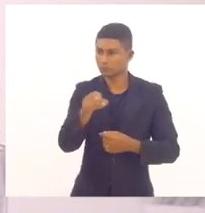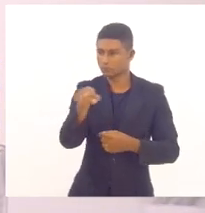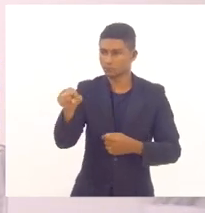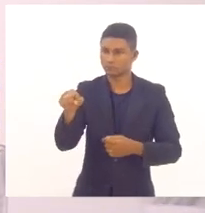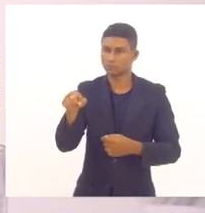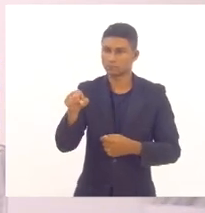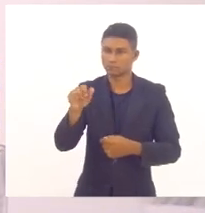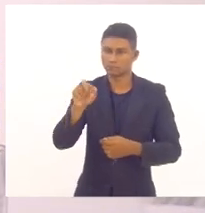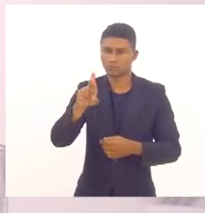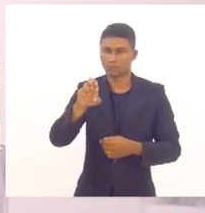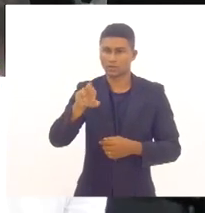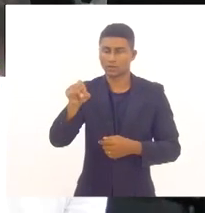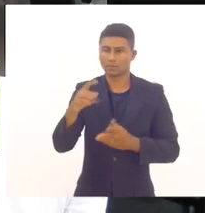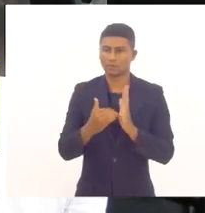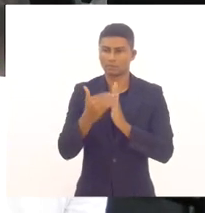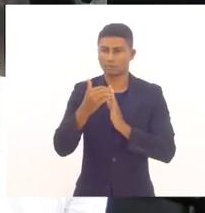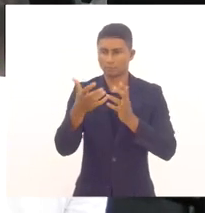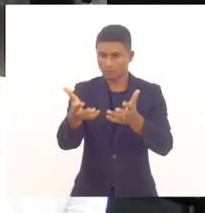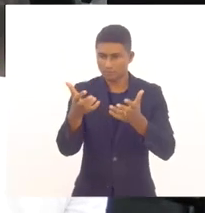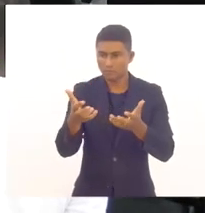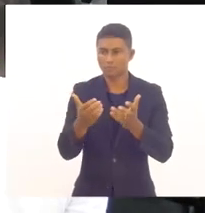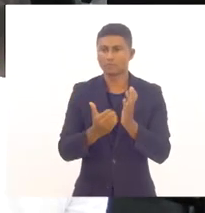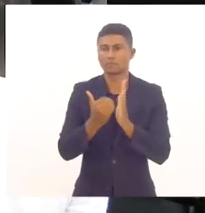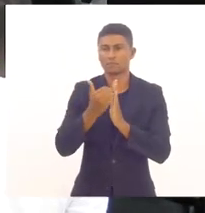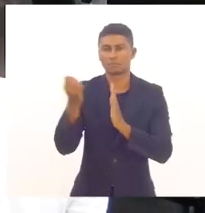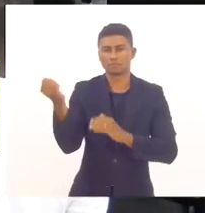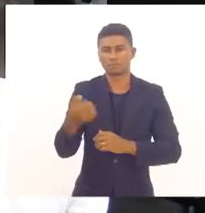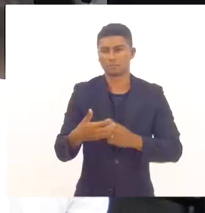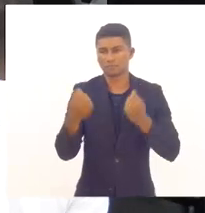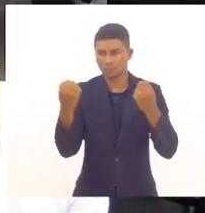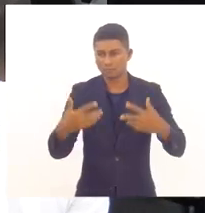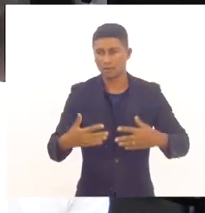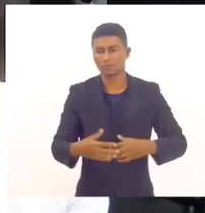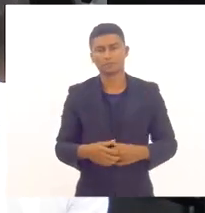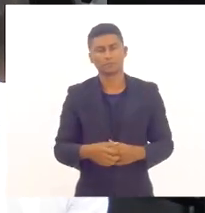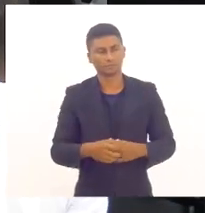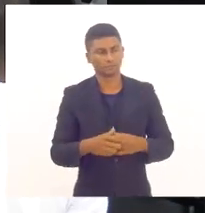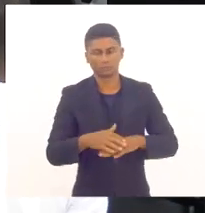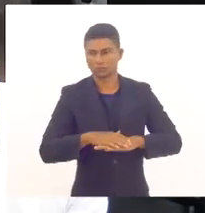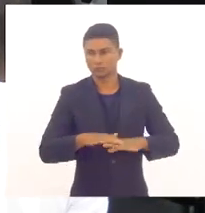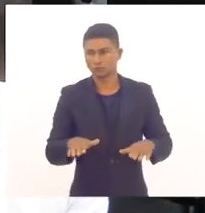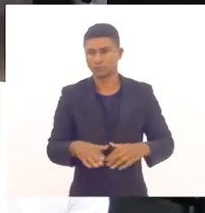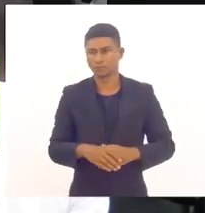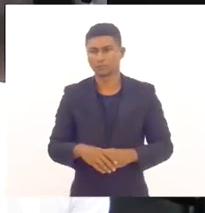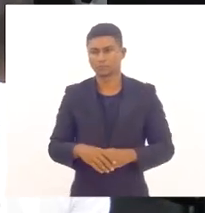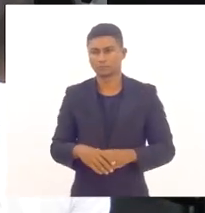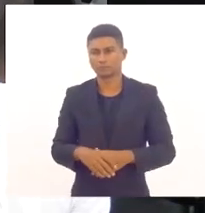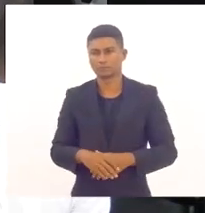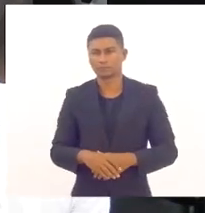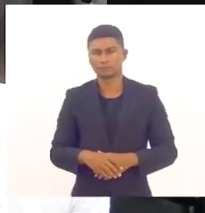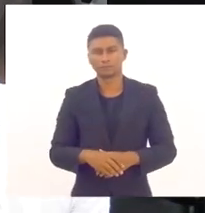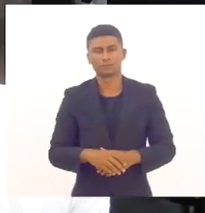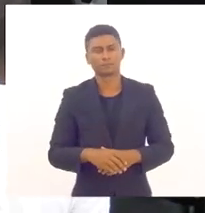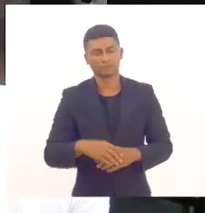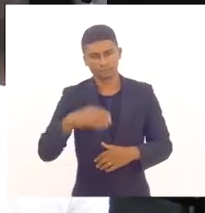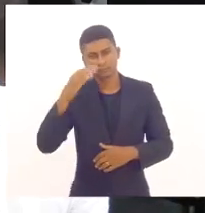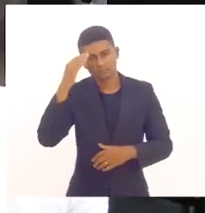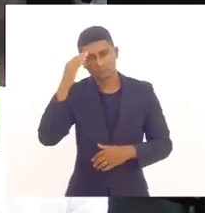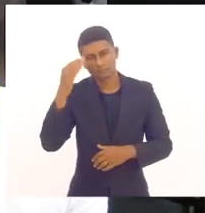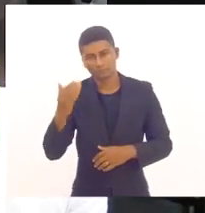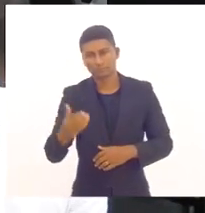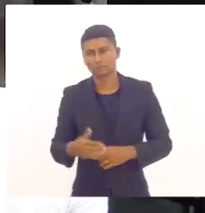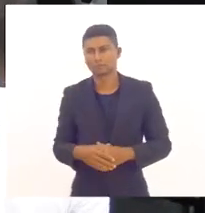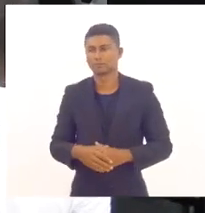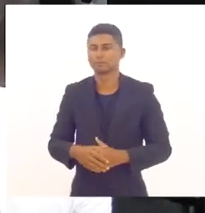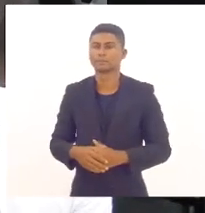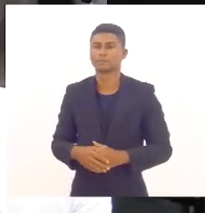depois explanar mais. Tá bom? Só isso aí, galera. Beleza. Obrigado, Jairo Fernandes. Vamos